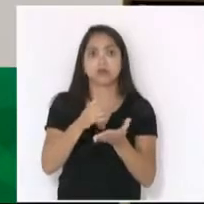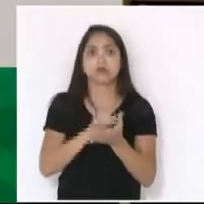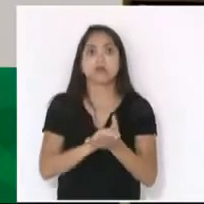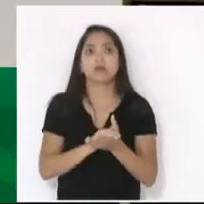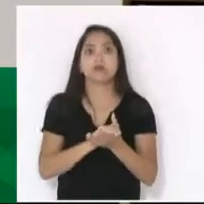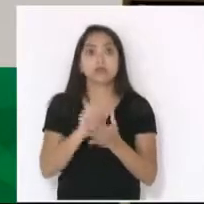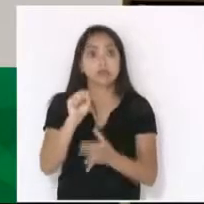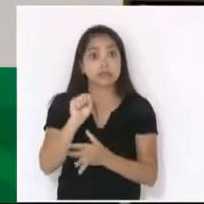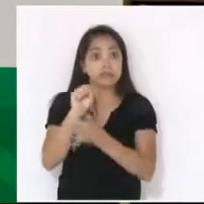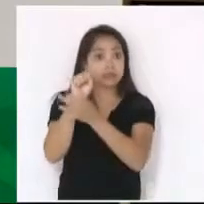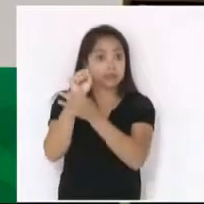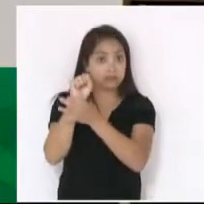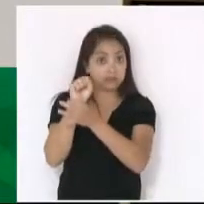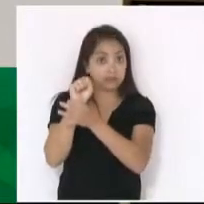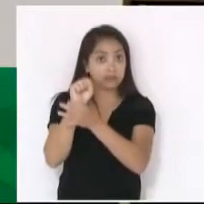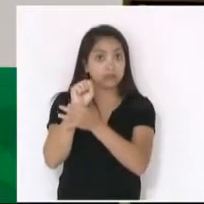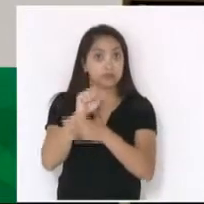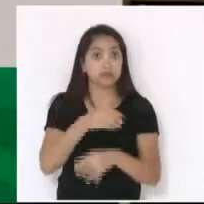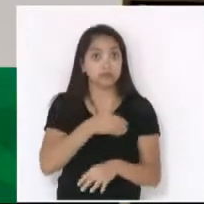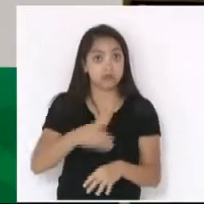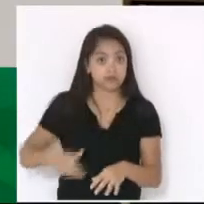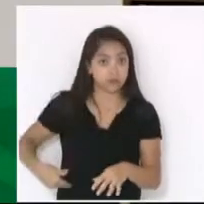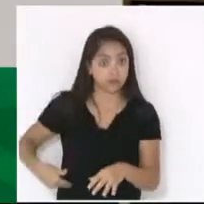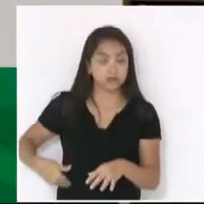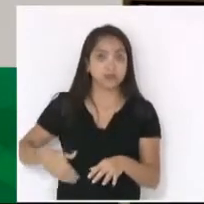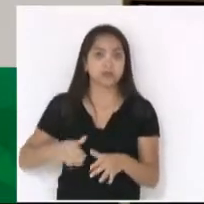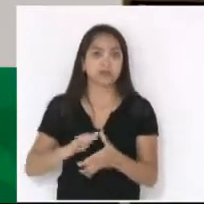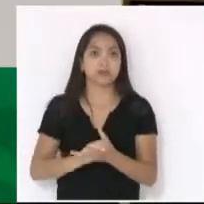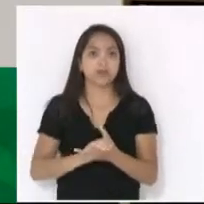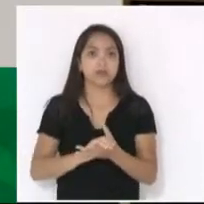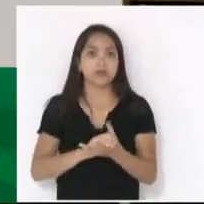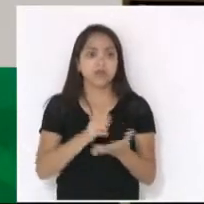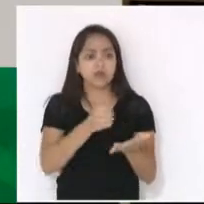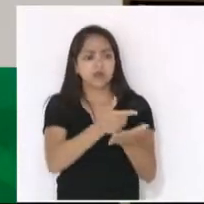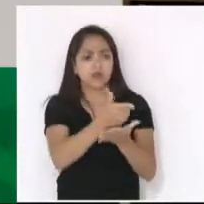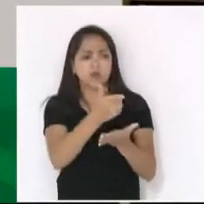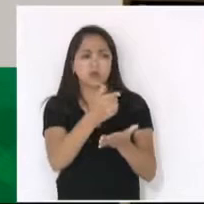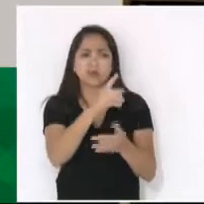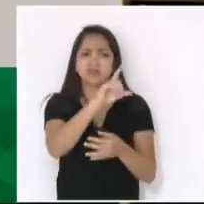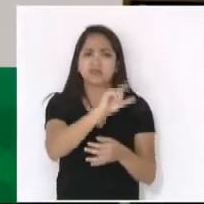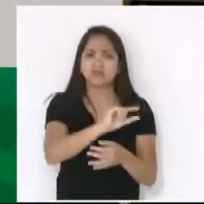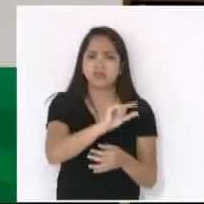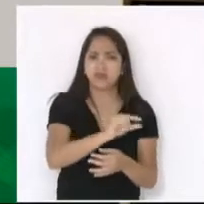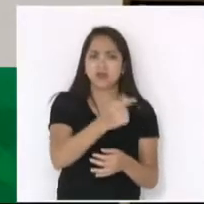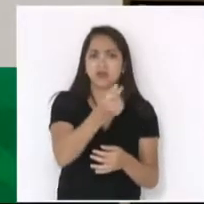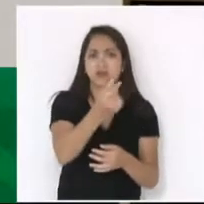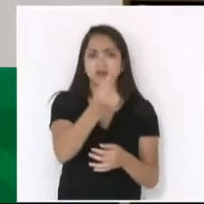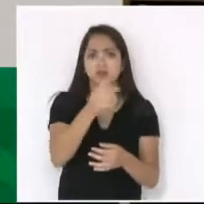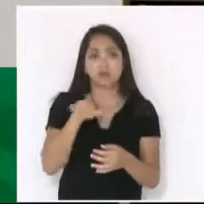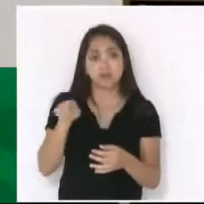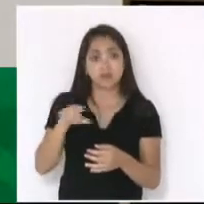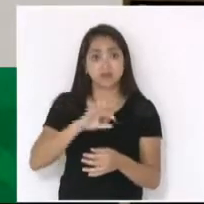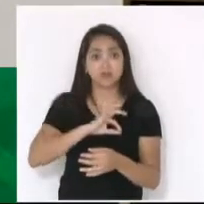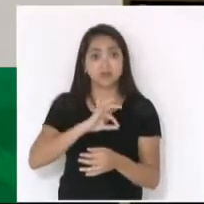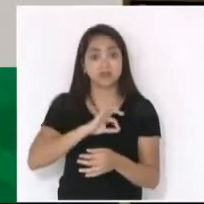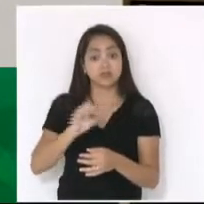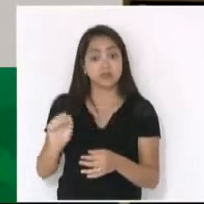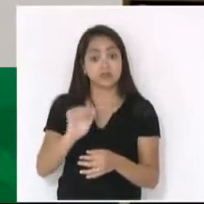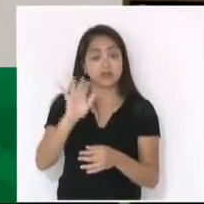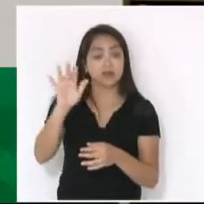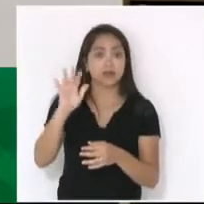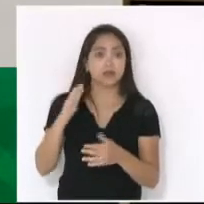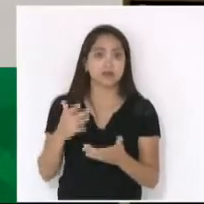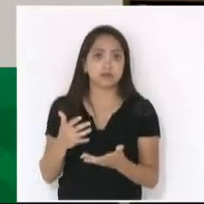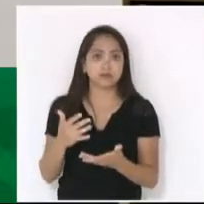Secretaria de Segurança Pública uma arma que a segurança compra barato e o policial para comprar caro EA munição que realmente que o